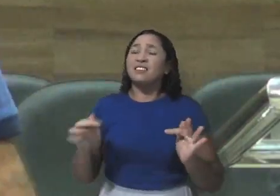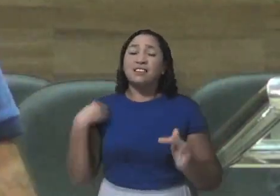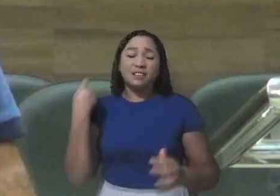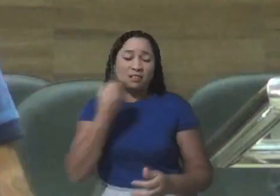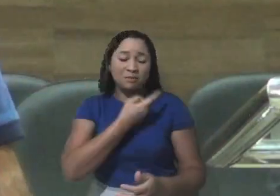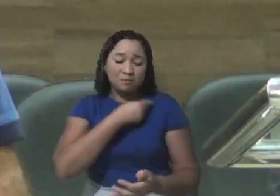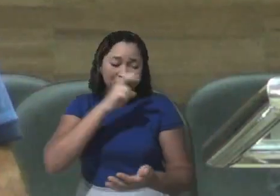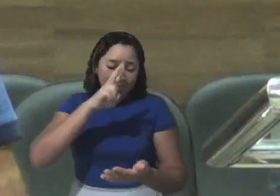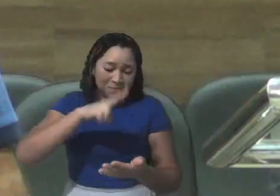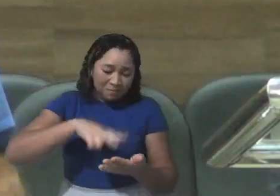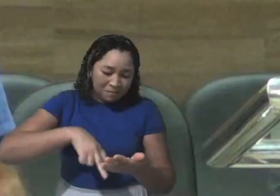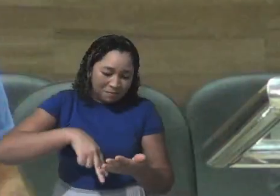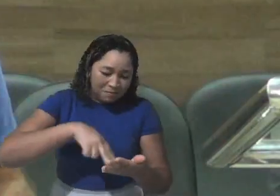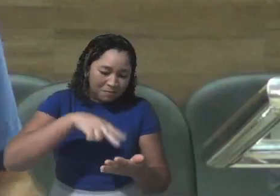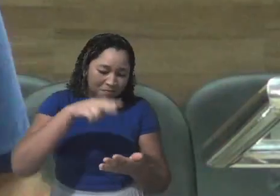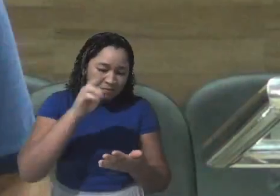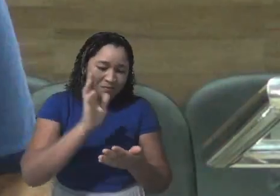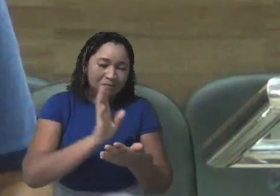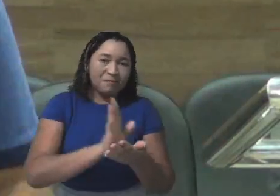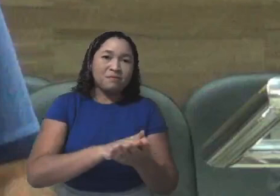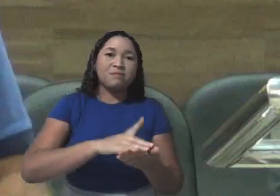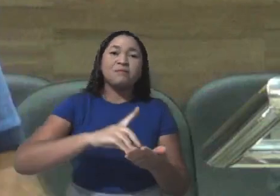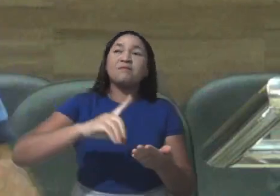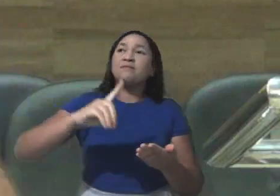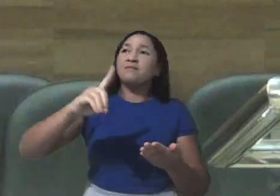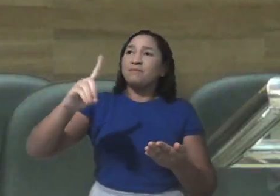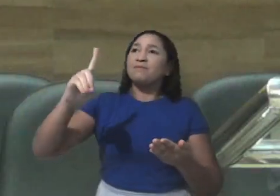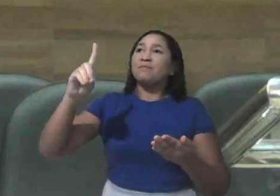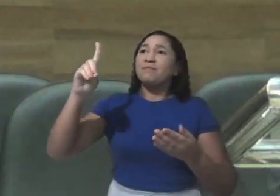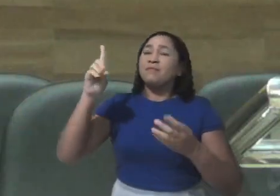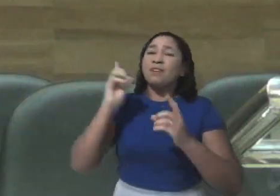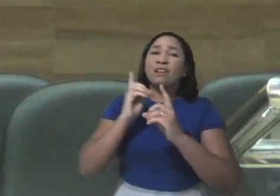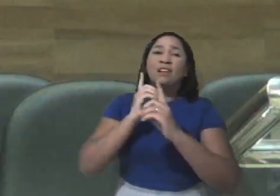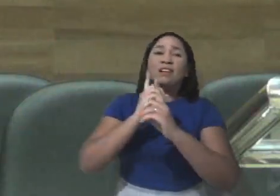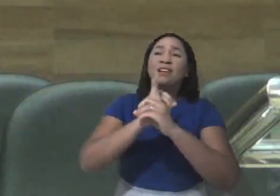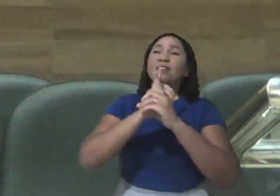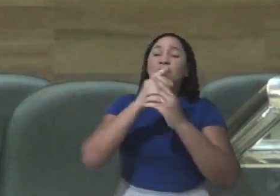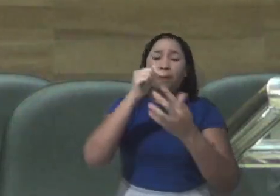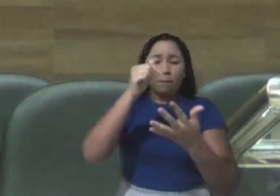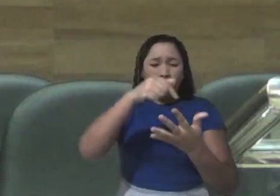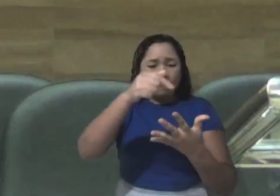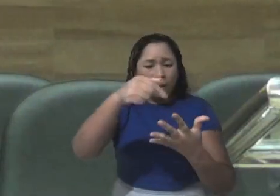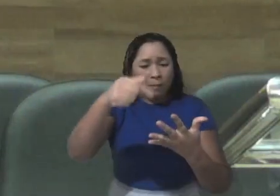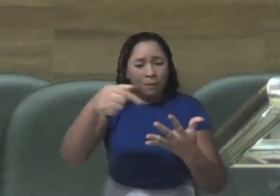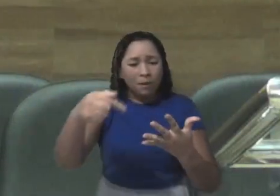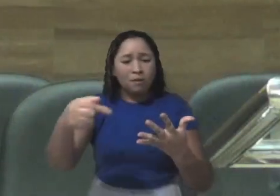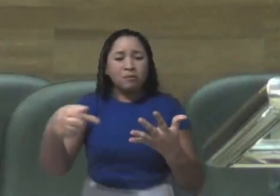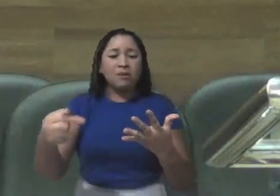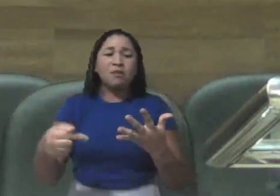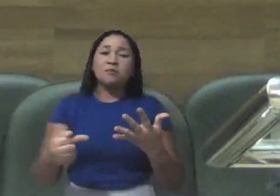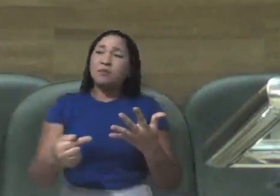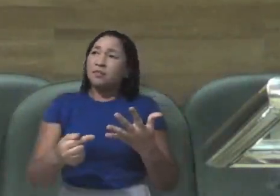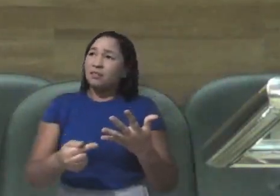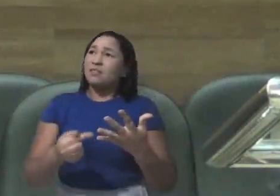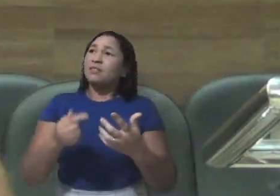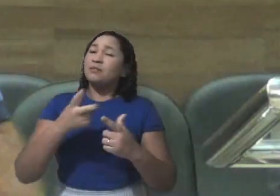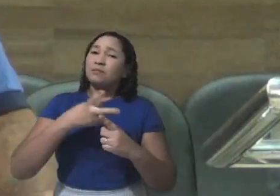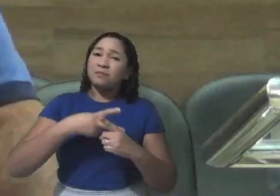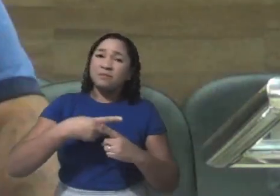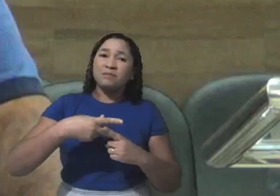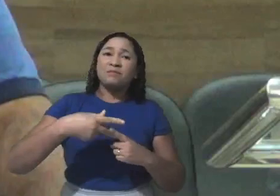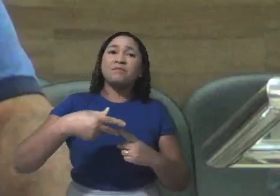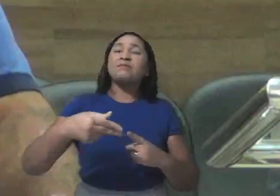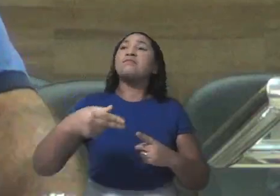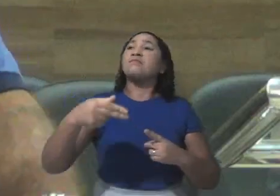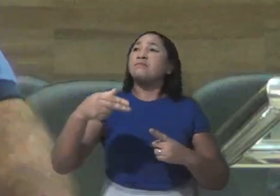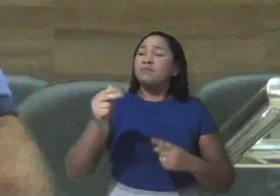a palavra e encontra bastante poder para